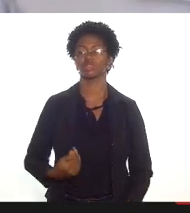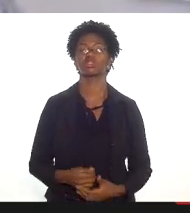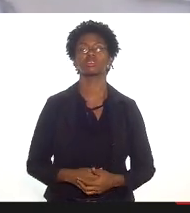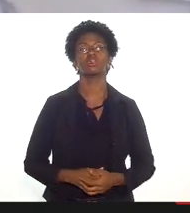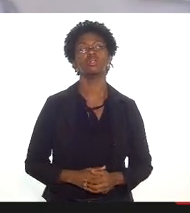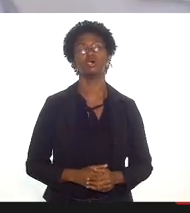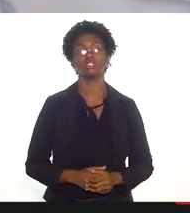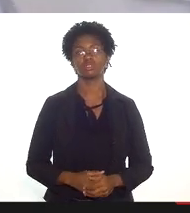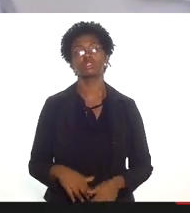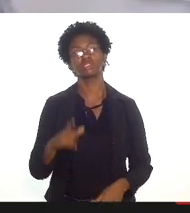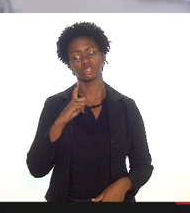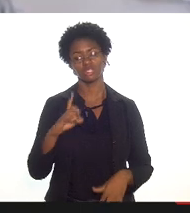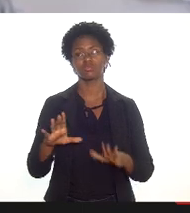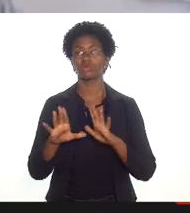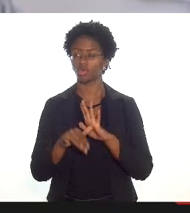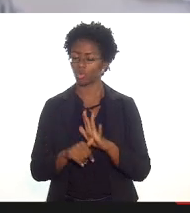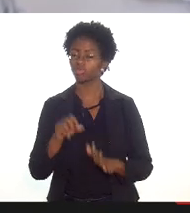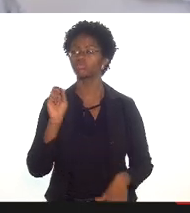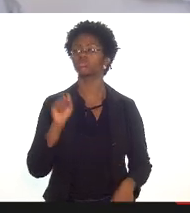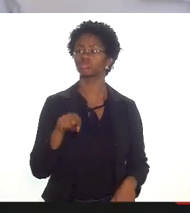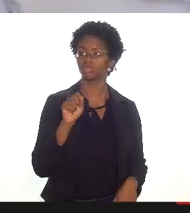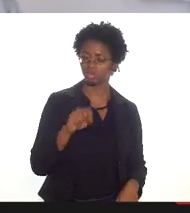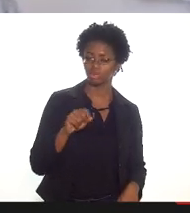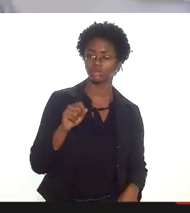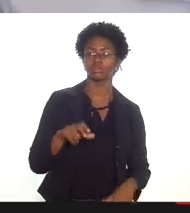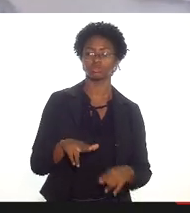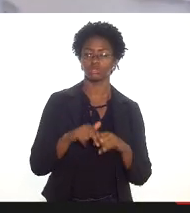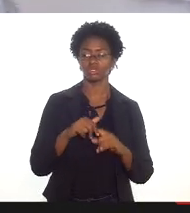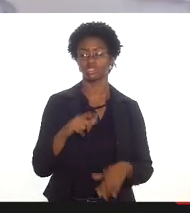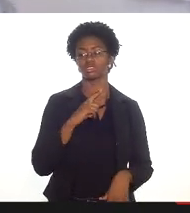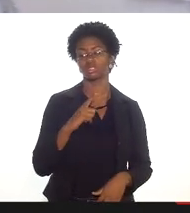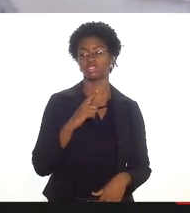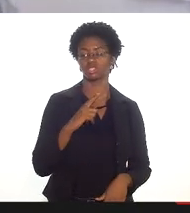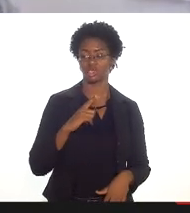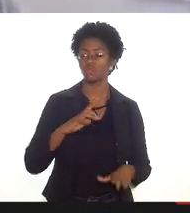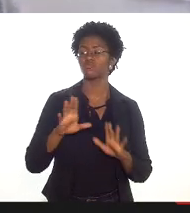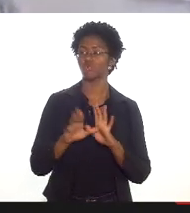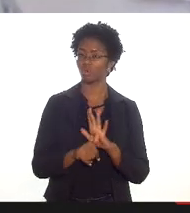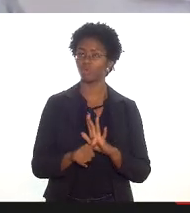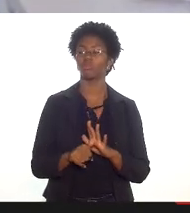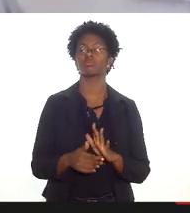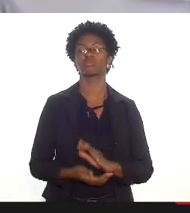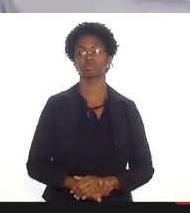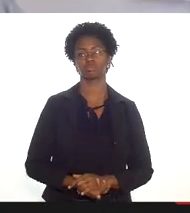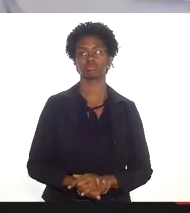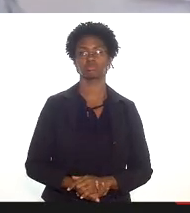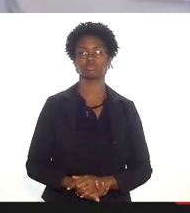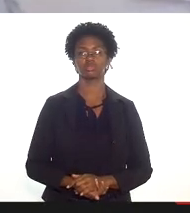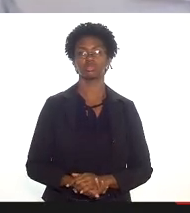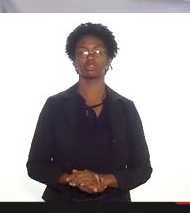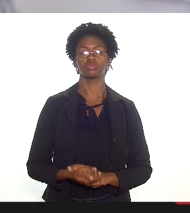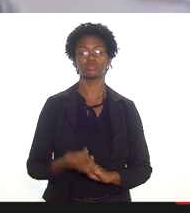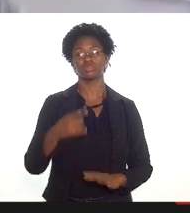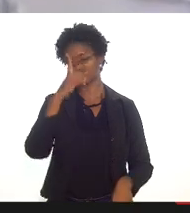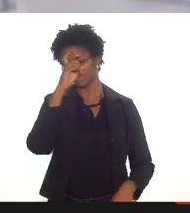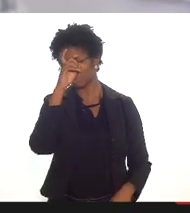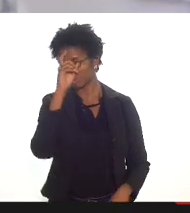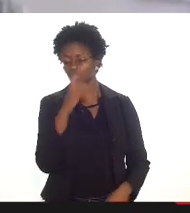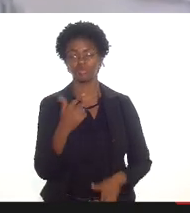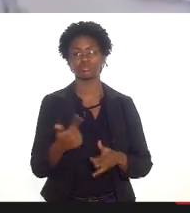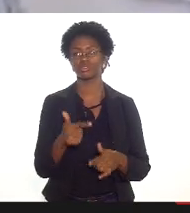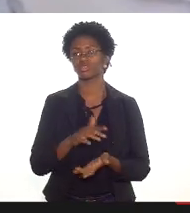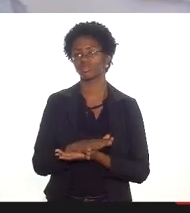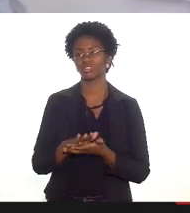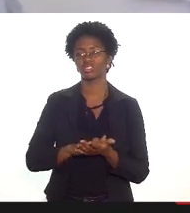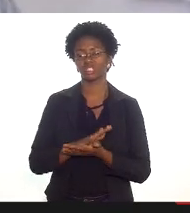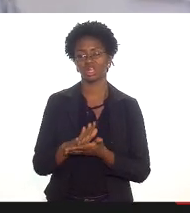sim, corrupção, o que houve, na verdade, foi ladroagem, o hospital de campanha, nenhum deles funcionaram. Nós tivemos